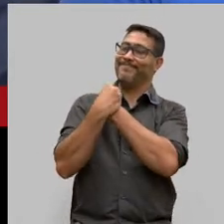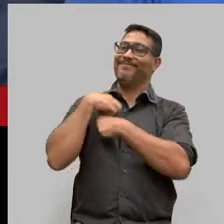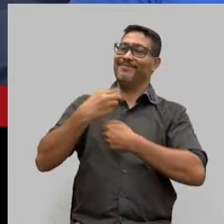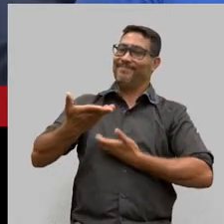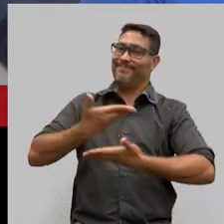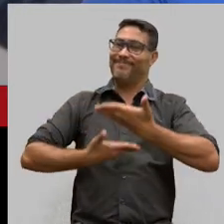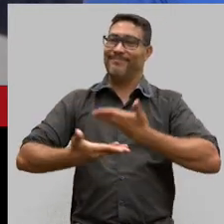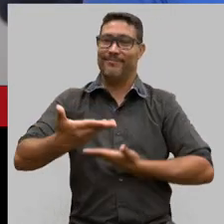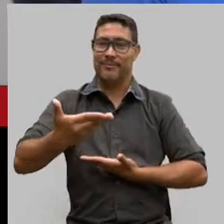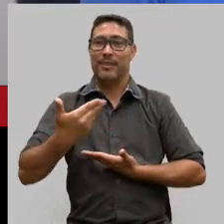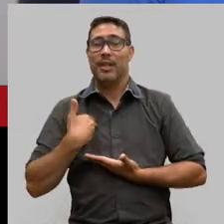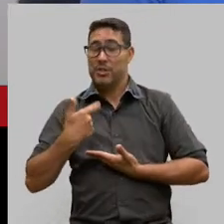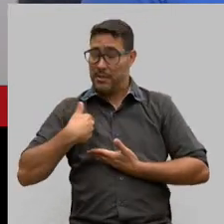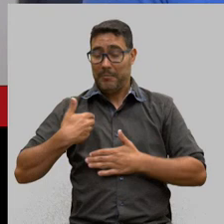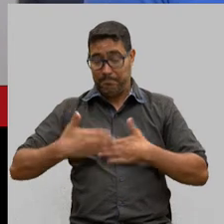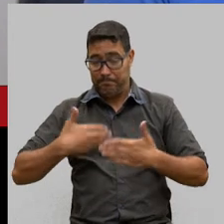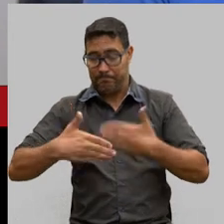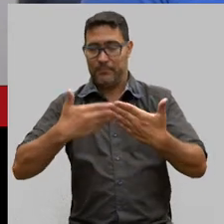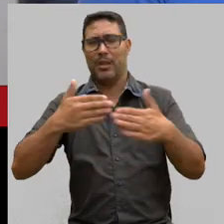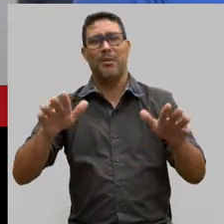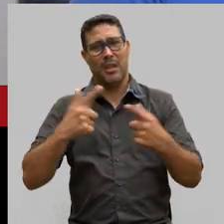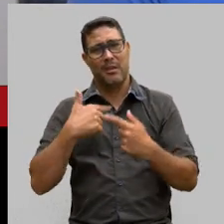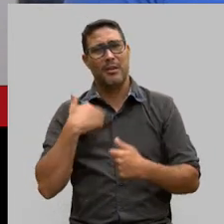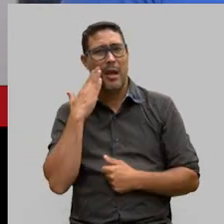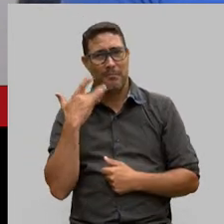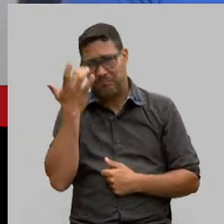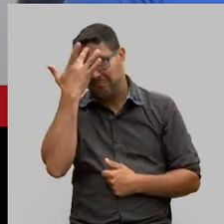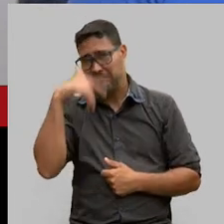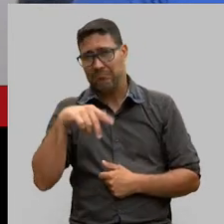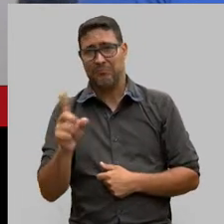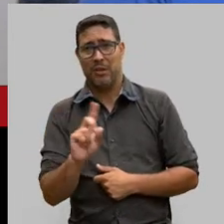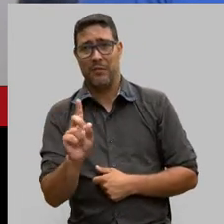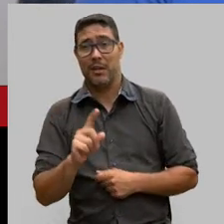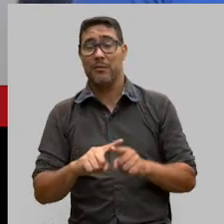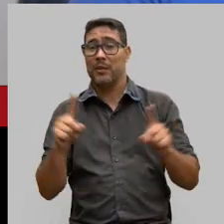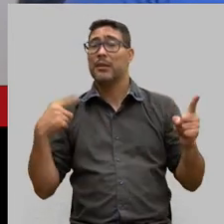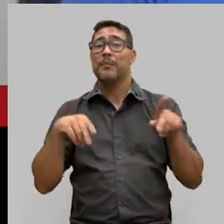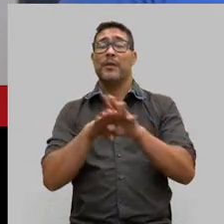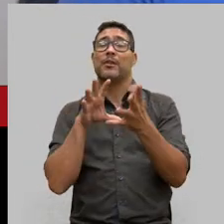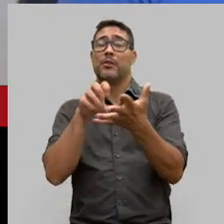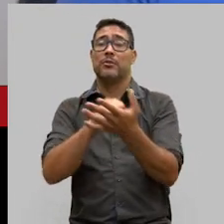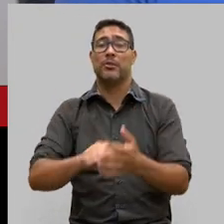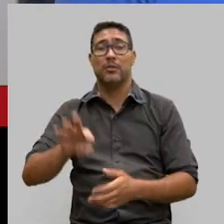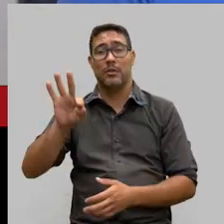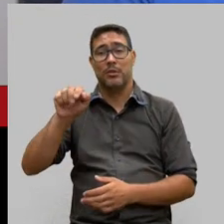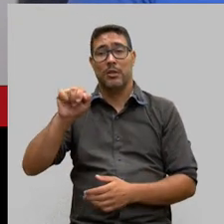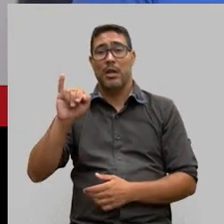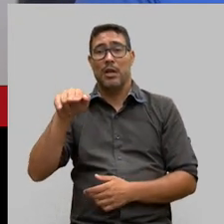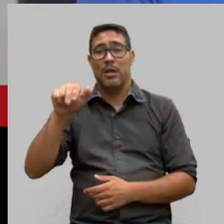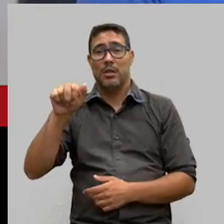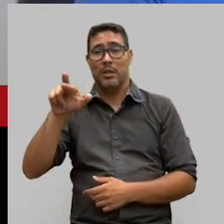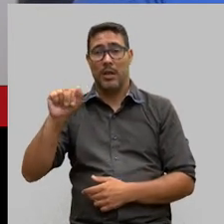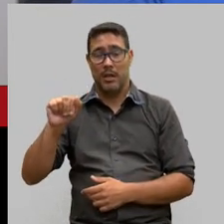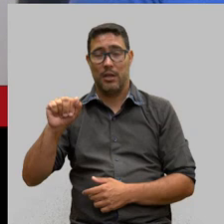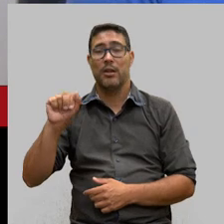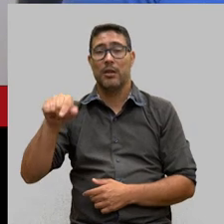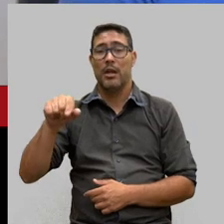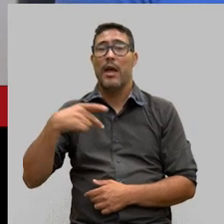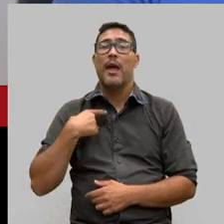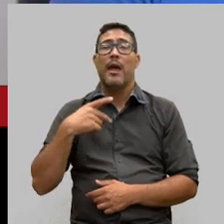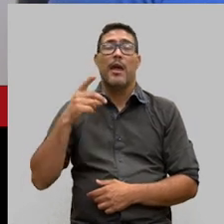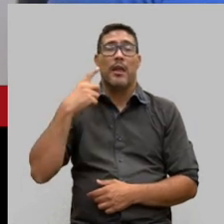fácil né Eh eu só queria fazer aqui mais alguns registros a Tainara Andrade agradecer a presença delegada de